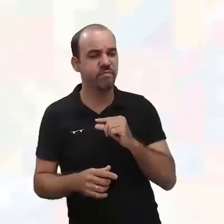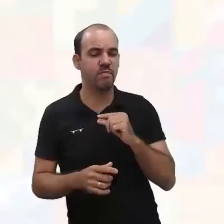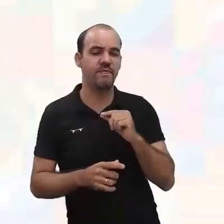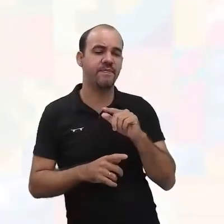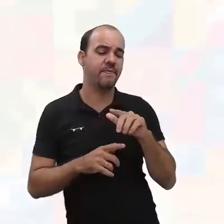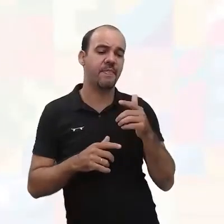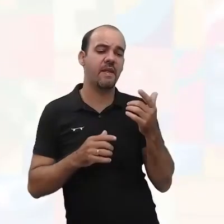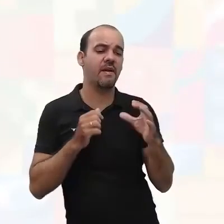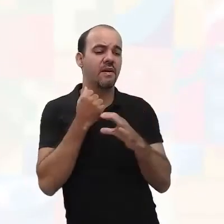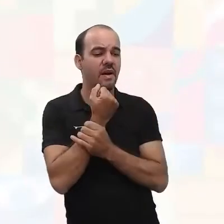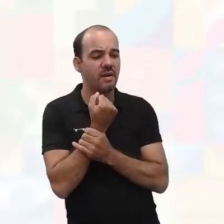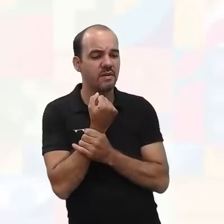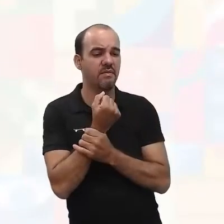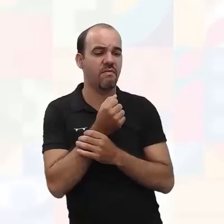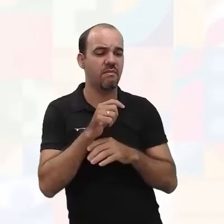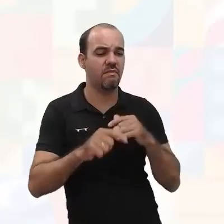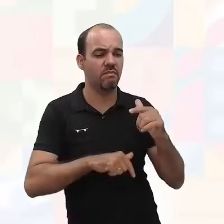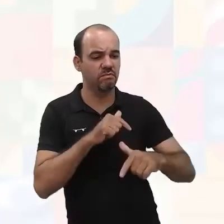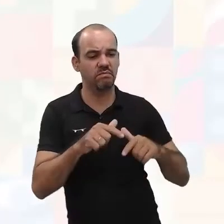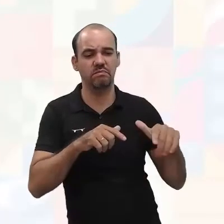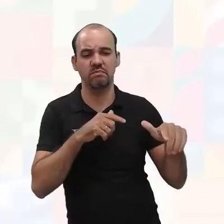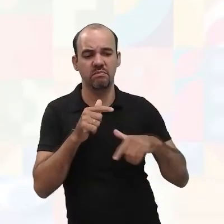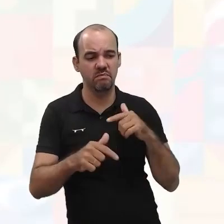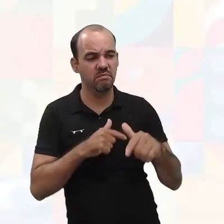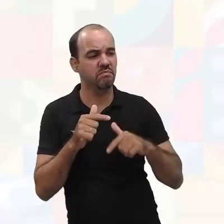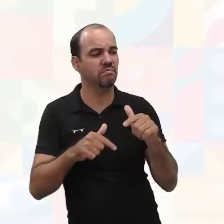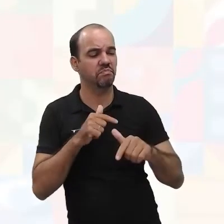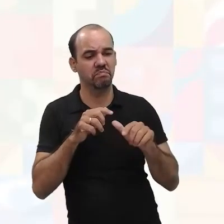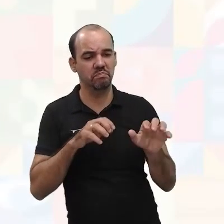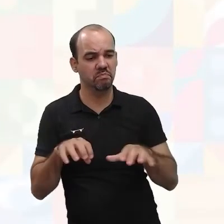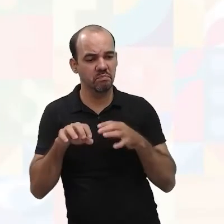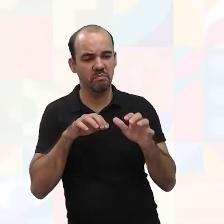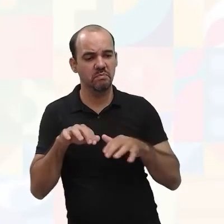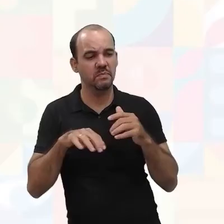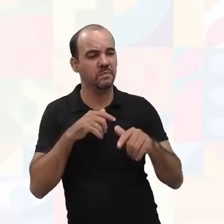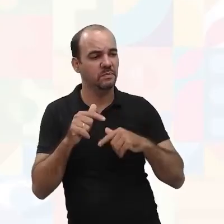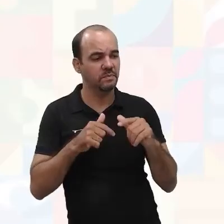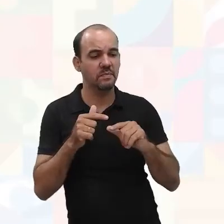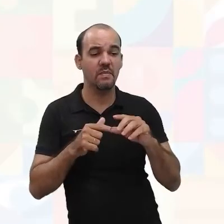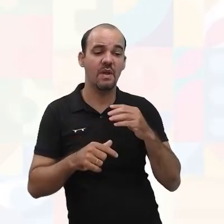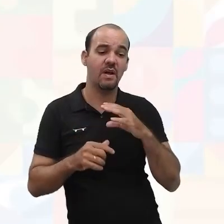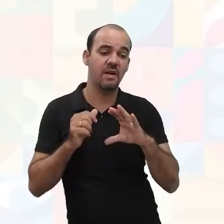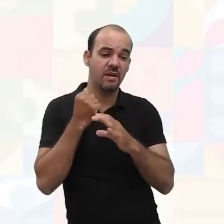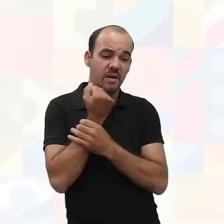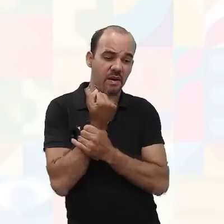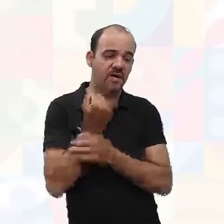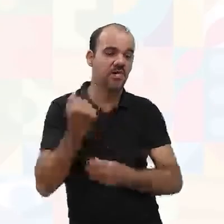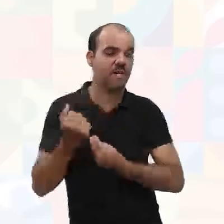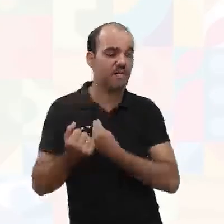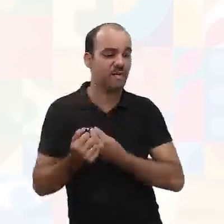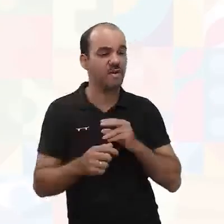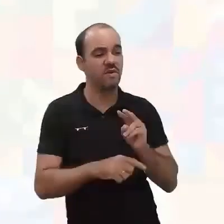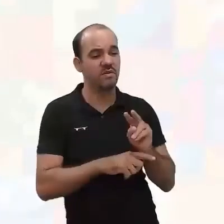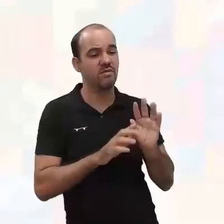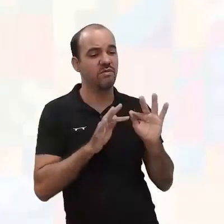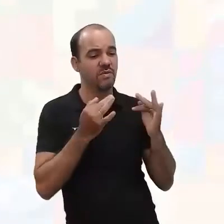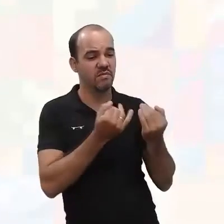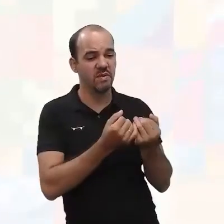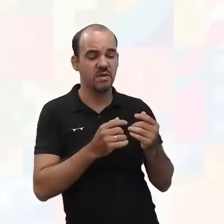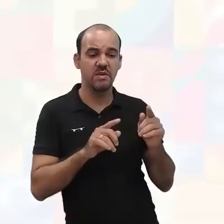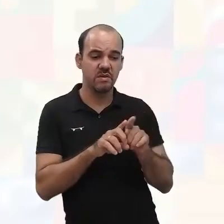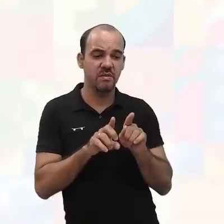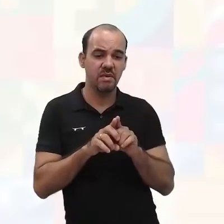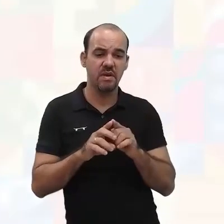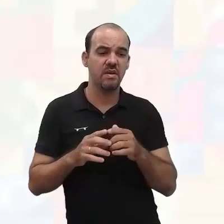reprodução de sua mão de obra, para que ela pudesse garantir a sua sobrevivência e dos seus, e gerar a riqueza necessária para